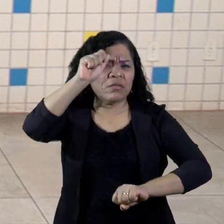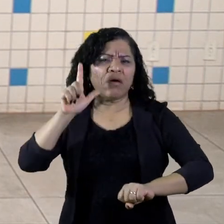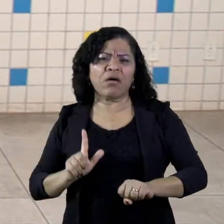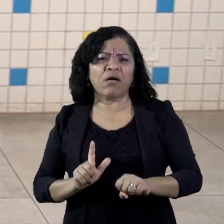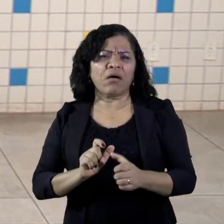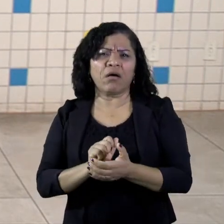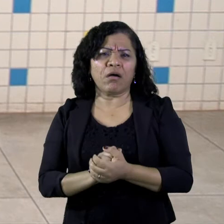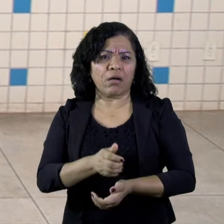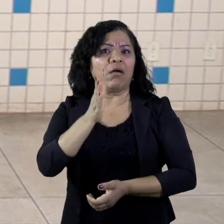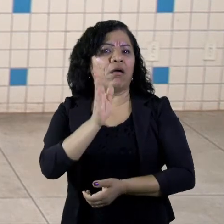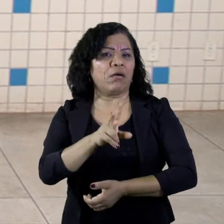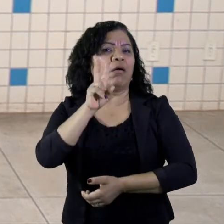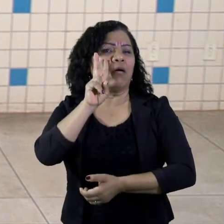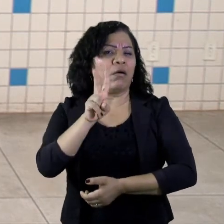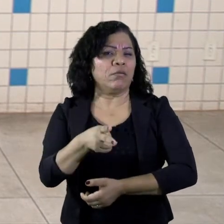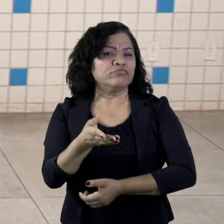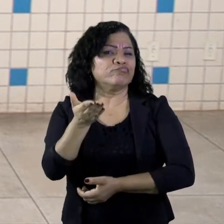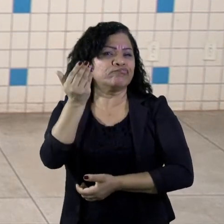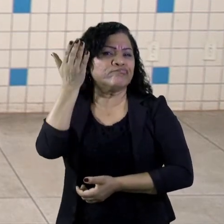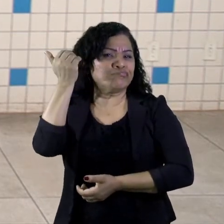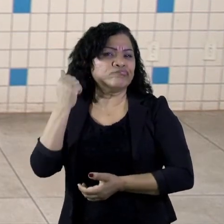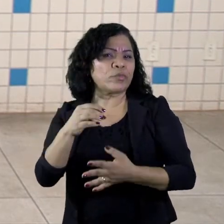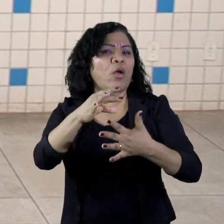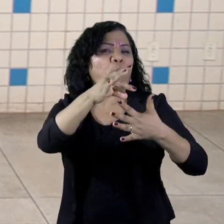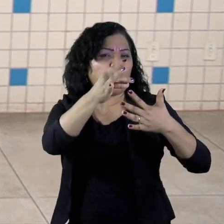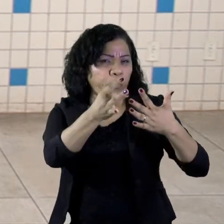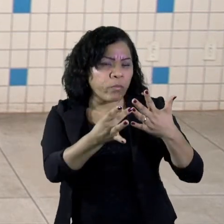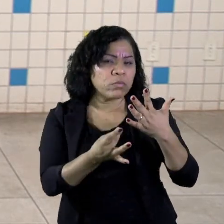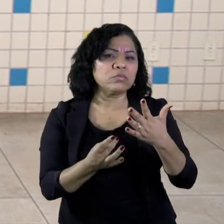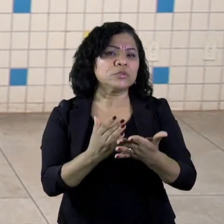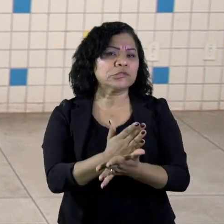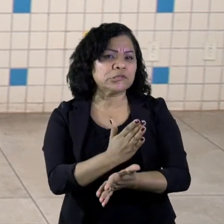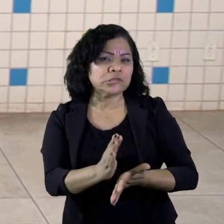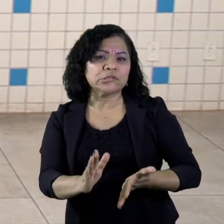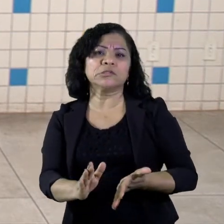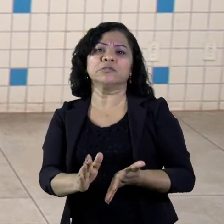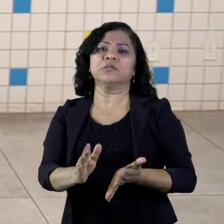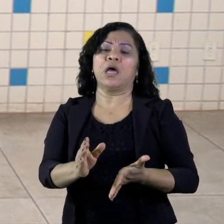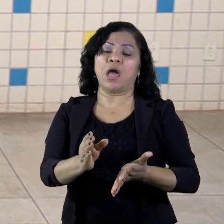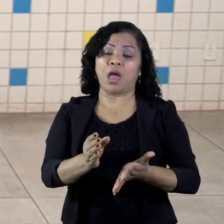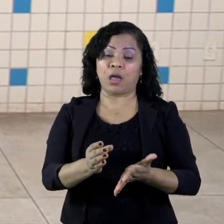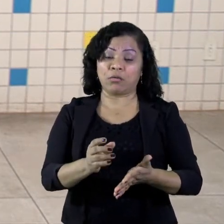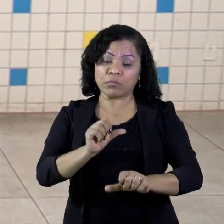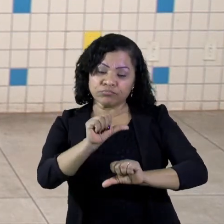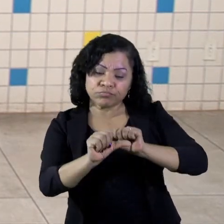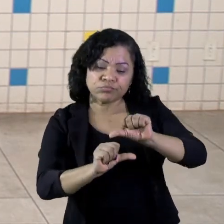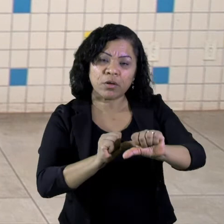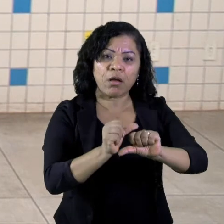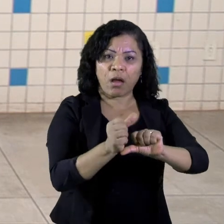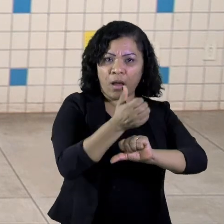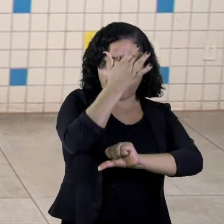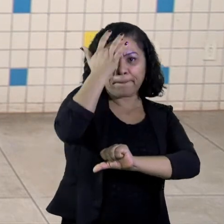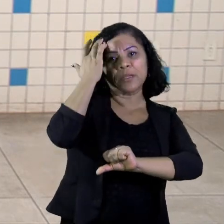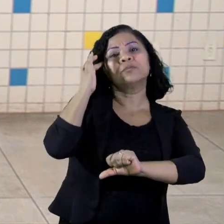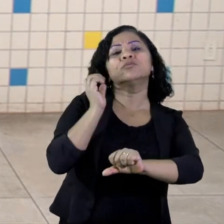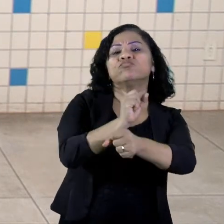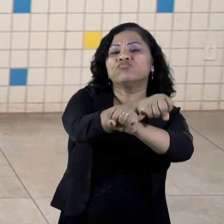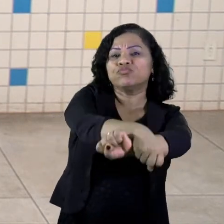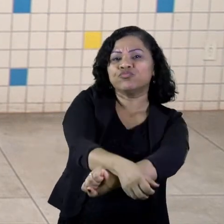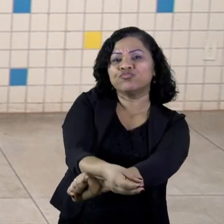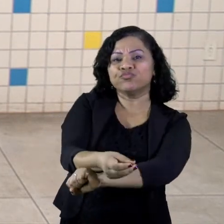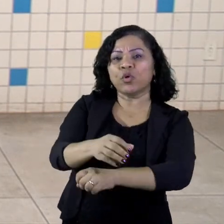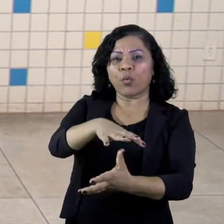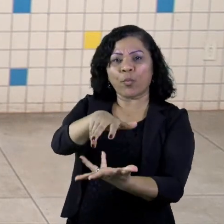vimos anteriormente alguns critérios que levavam a pessoa a se tornar escrava no mundo antigo. Esses mesmos